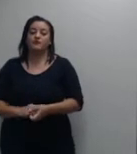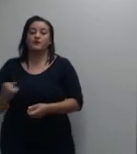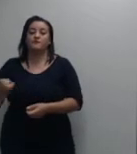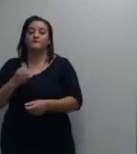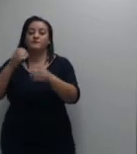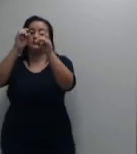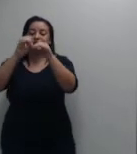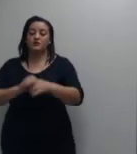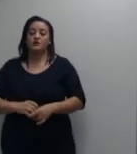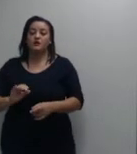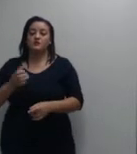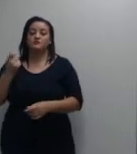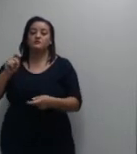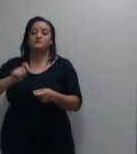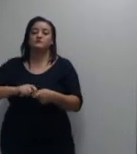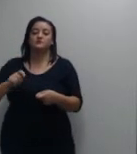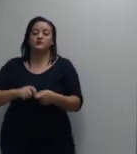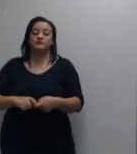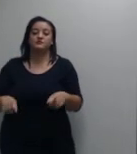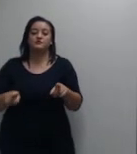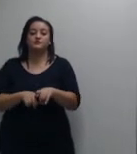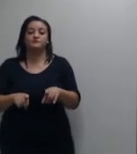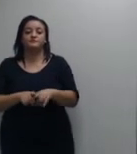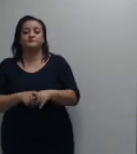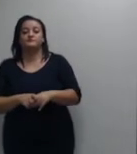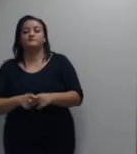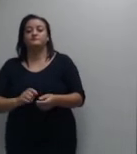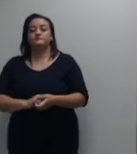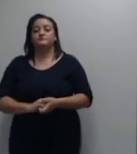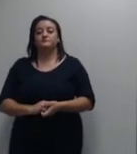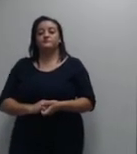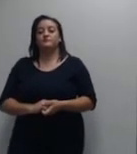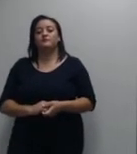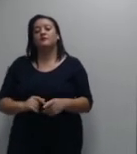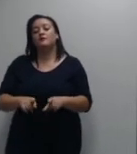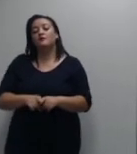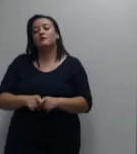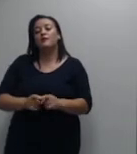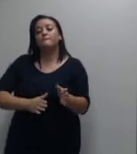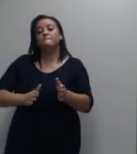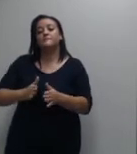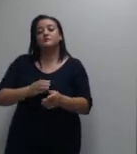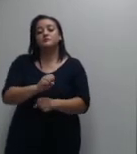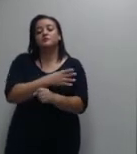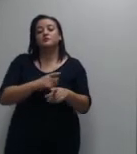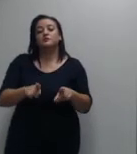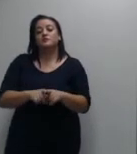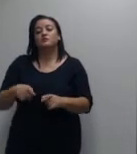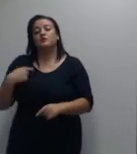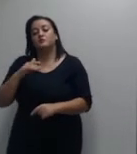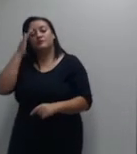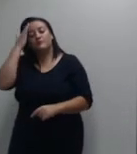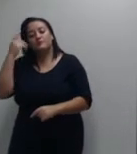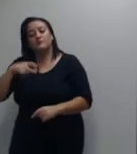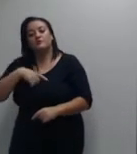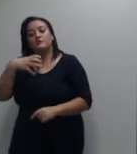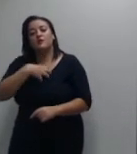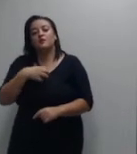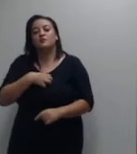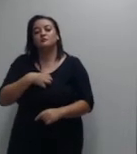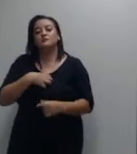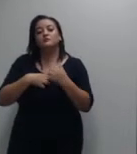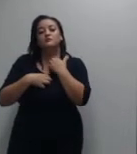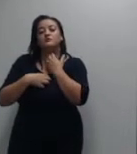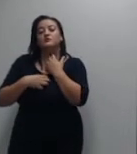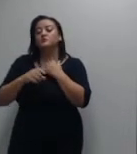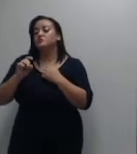decisões prolatada em sede de suspensão sabemos que posso ficar até minha mente